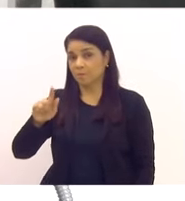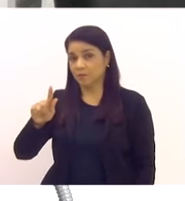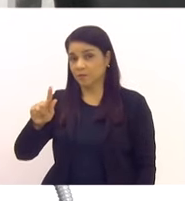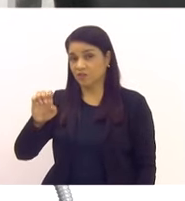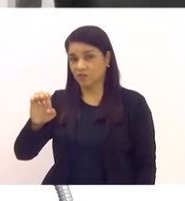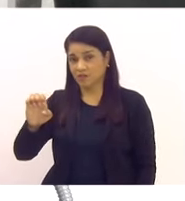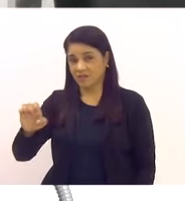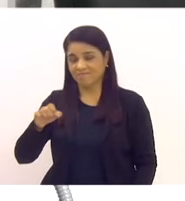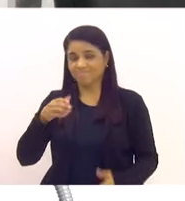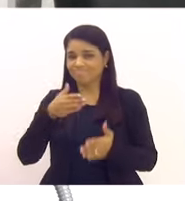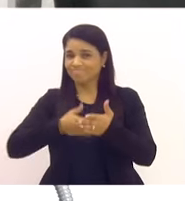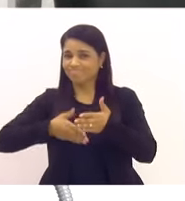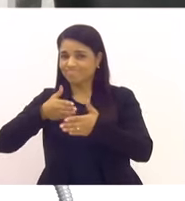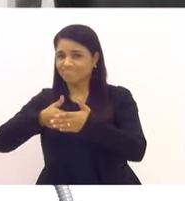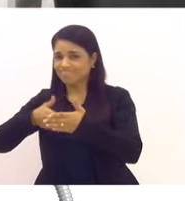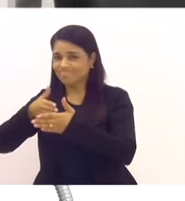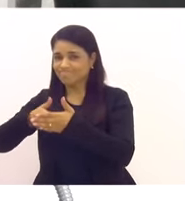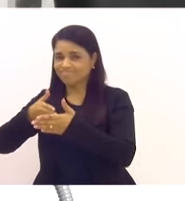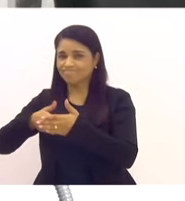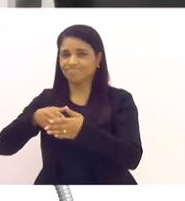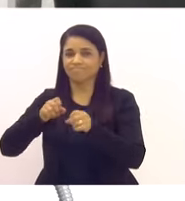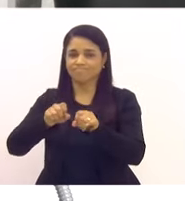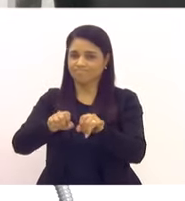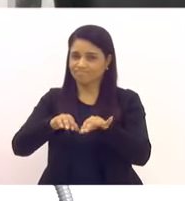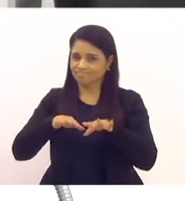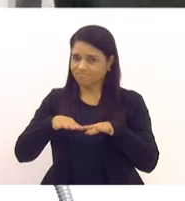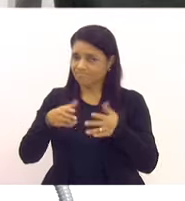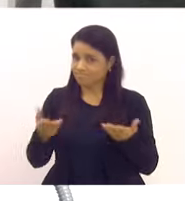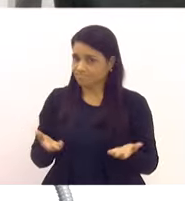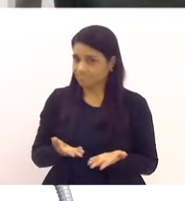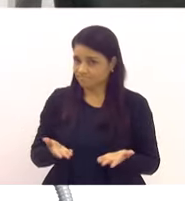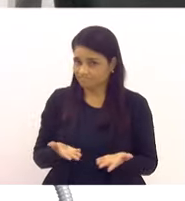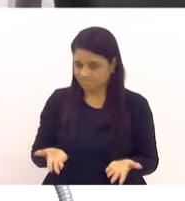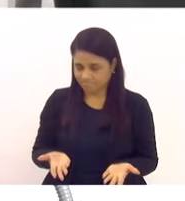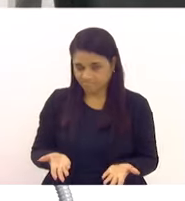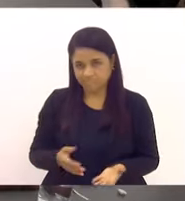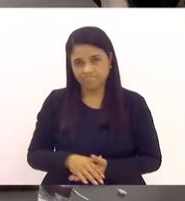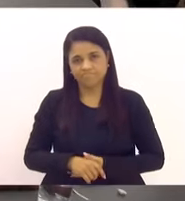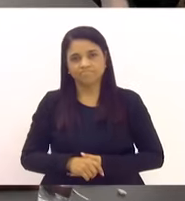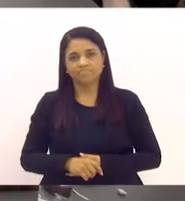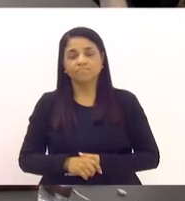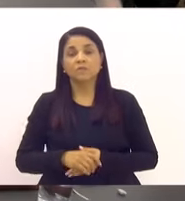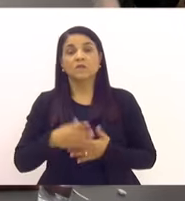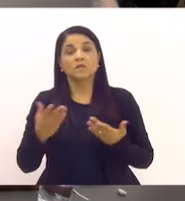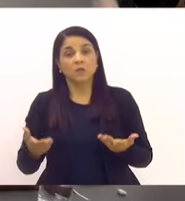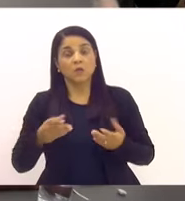como obstáculo nosso aqui no Parlamento, não é de Inclusive, hoje. Inclusive, deputado Amorim,